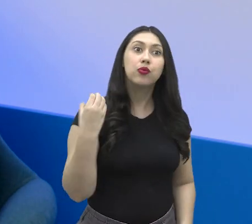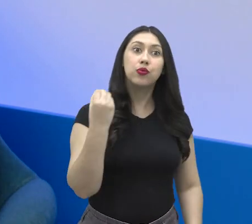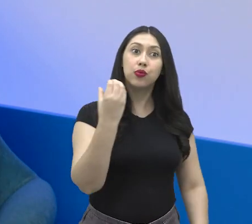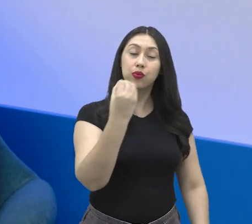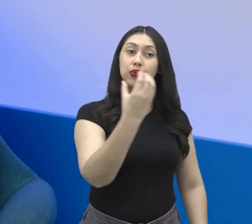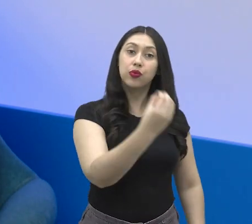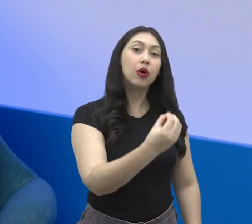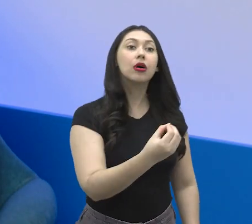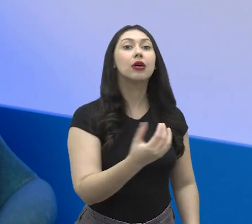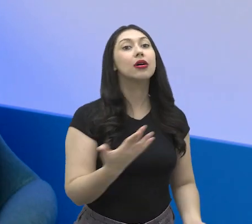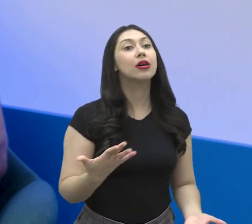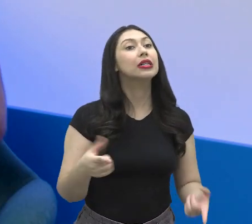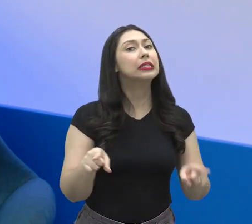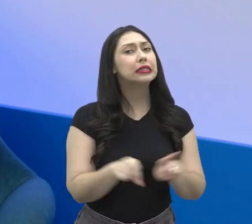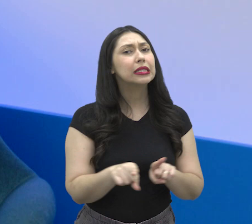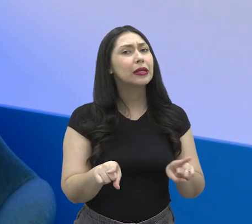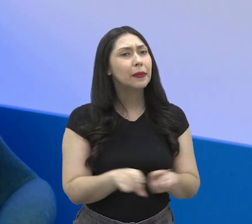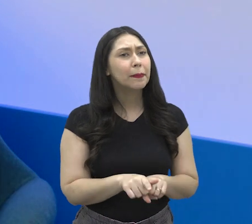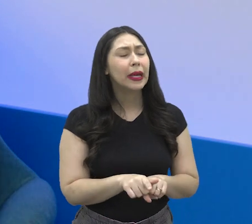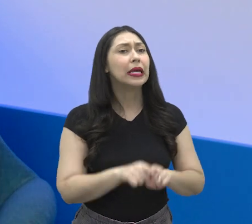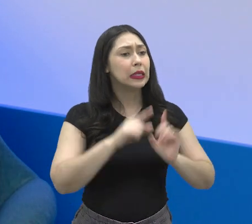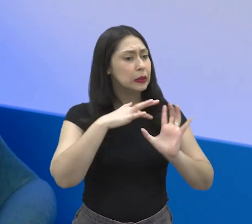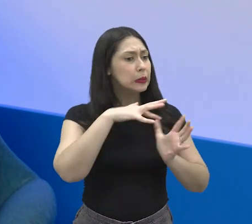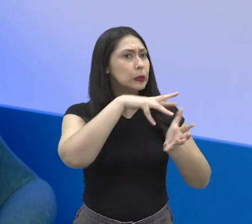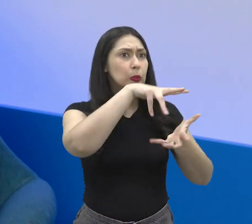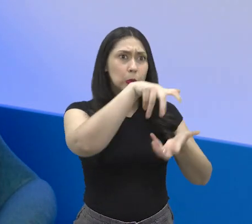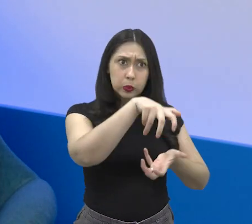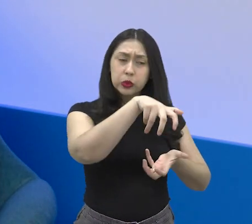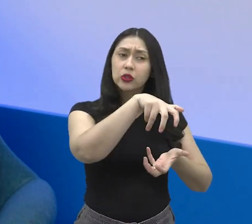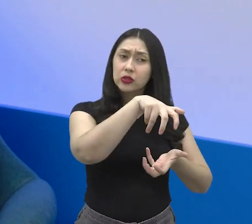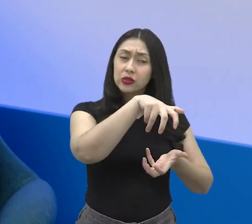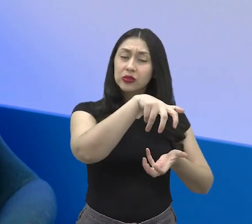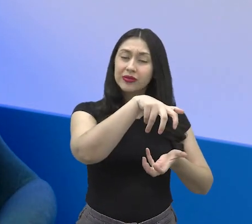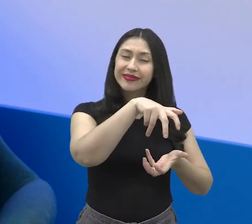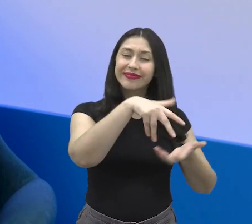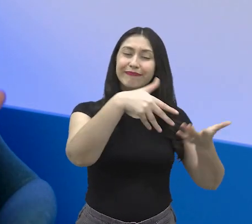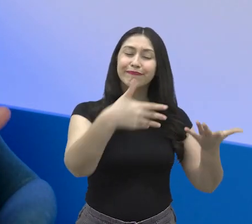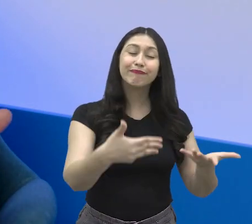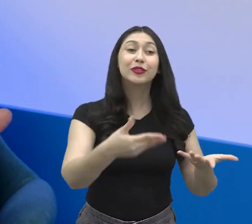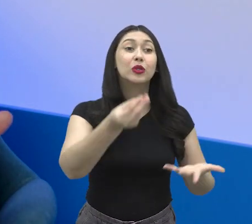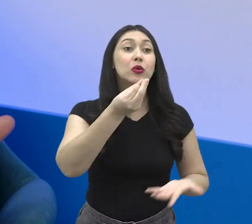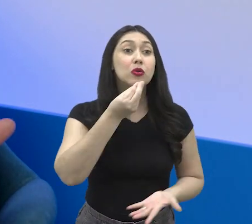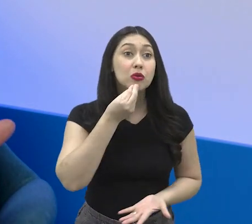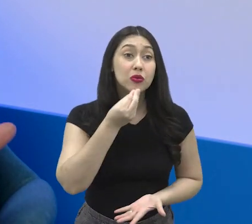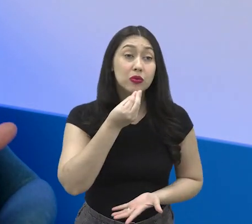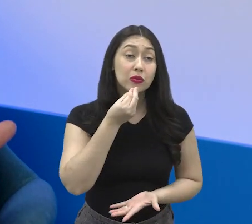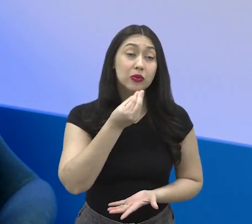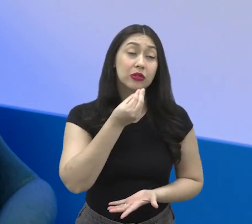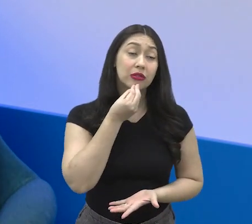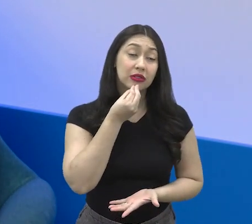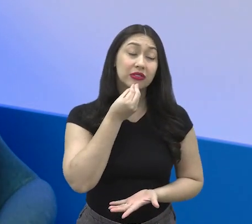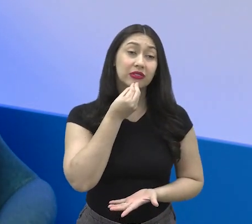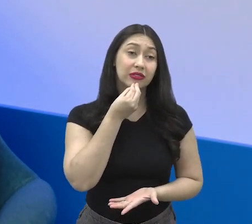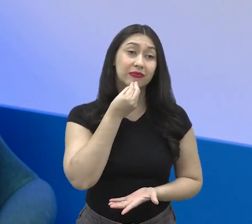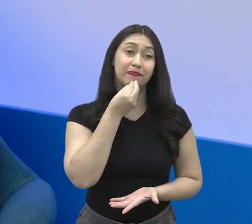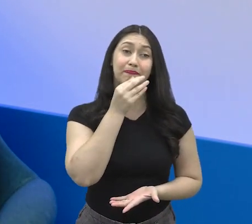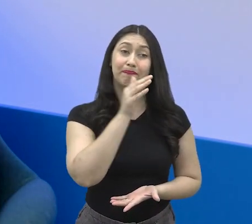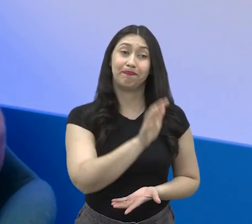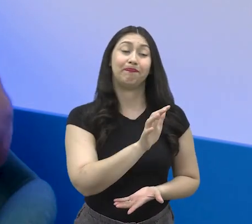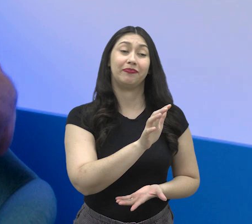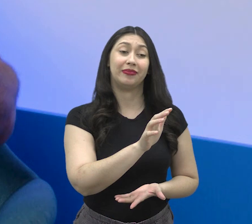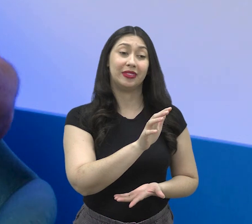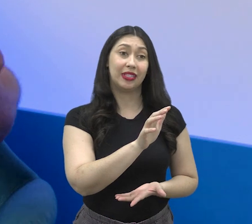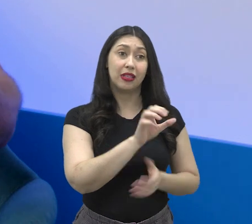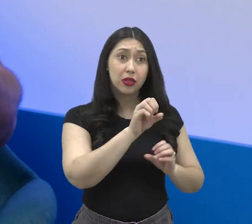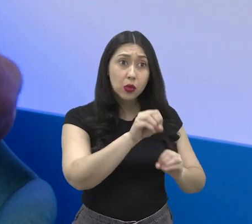viajar e conhecer, né, até competições internacionais. Então essa oportunidade que a criança tem,